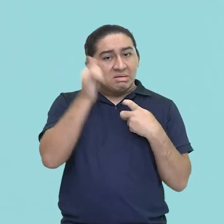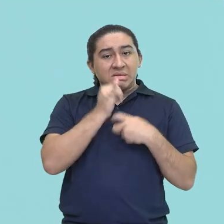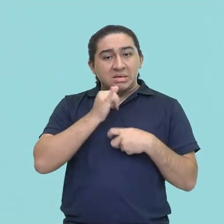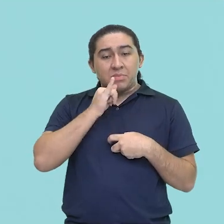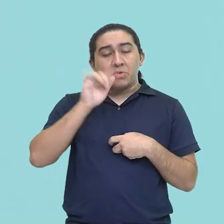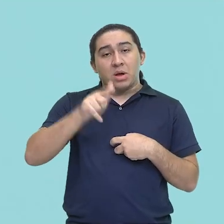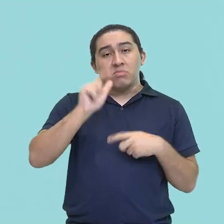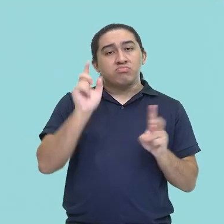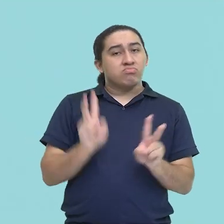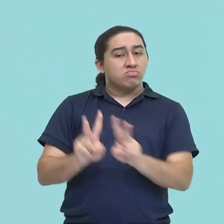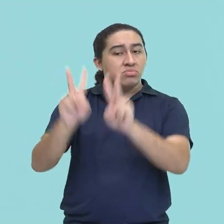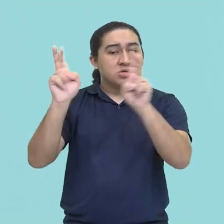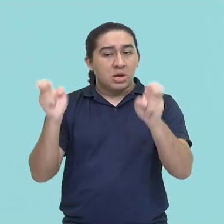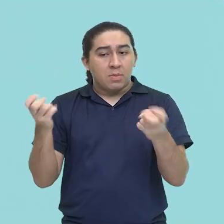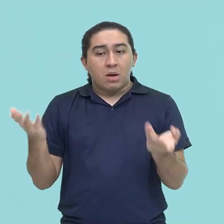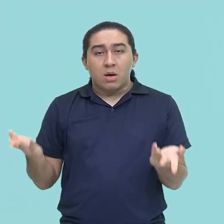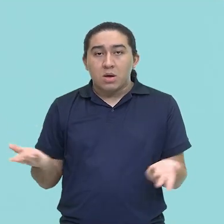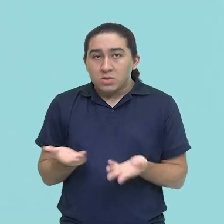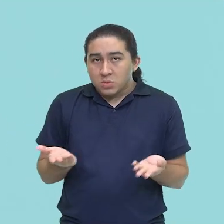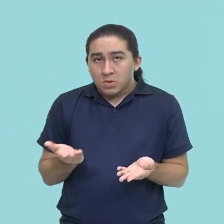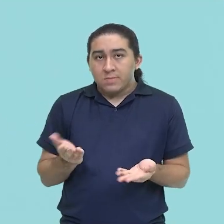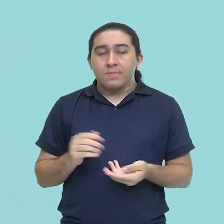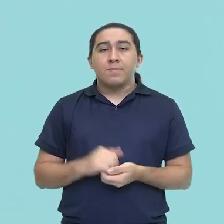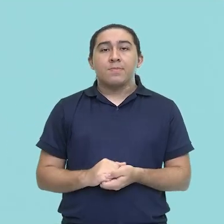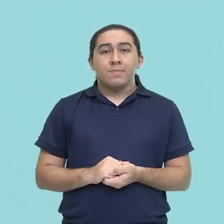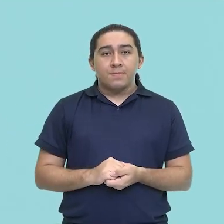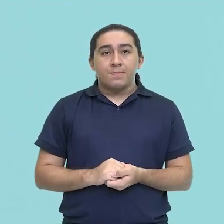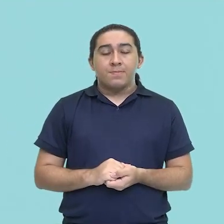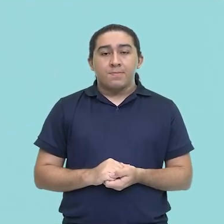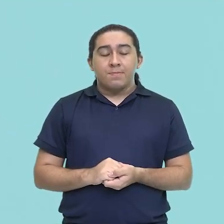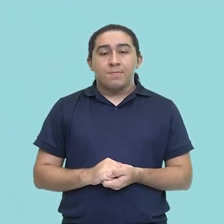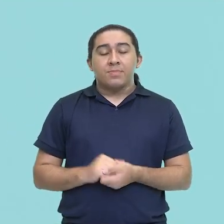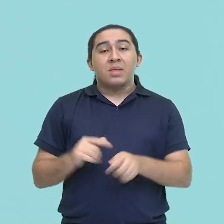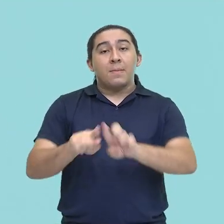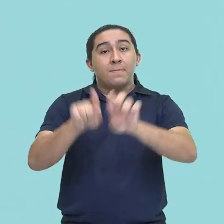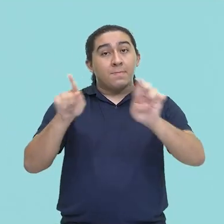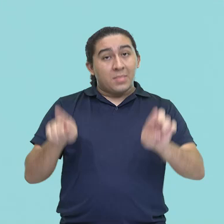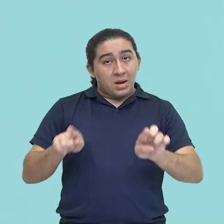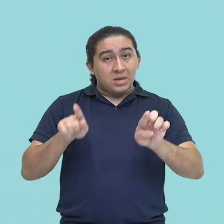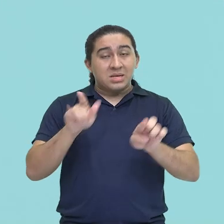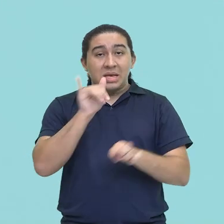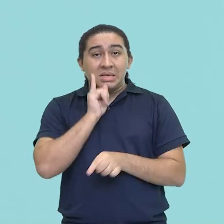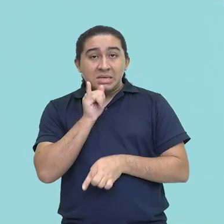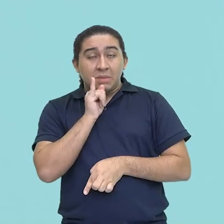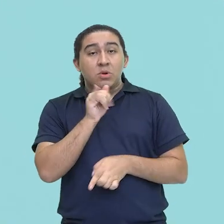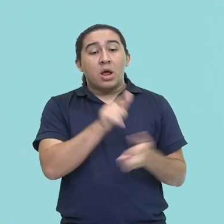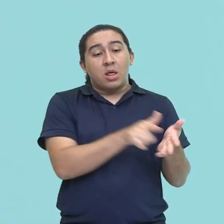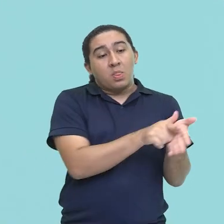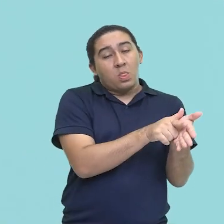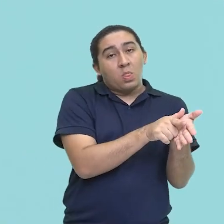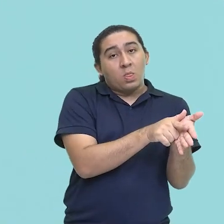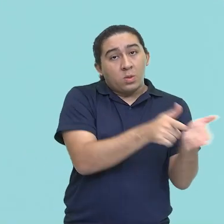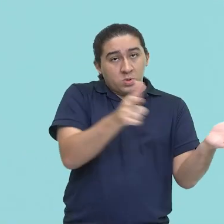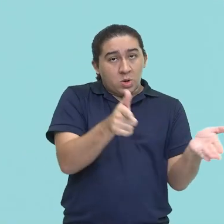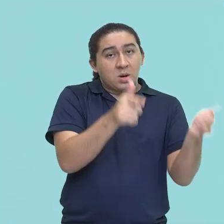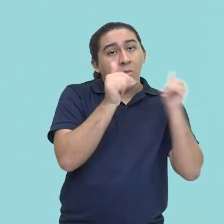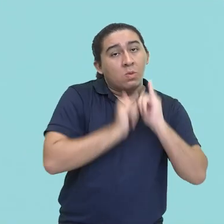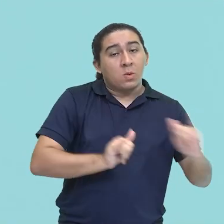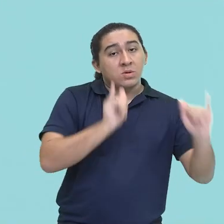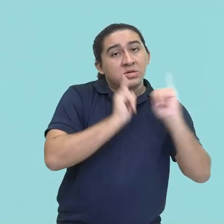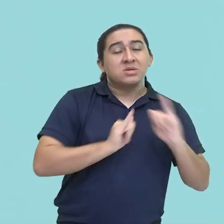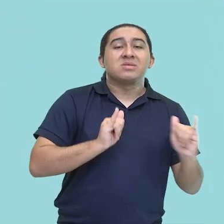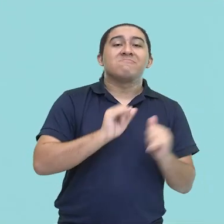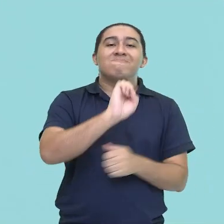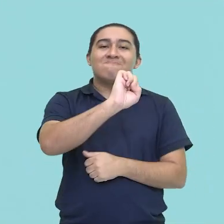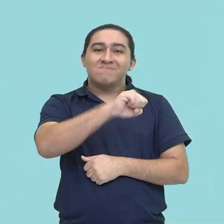ser um tema da atualidade, né? Já a notícia sim, né, ela deve ter